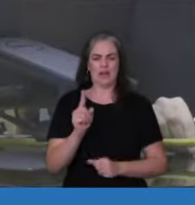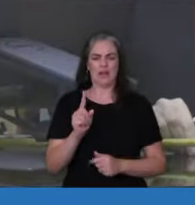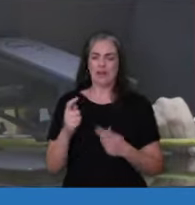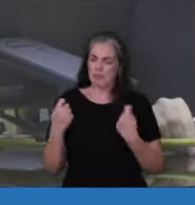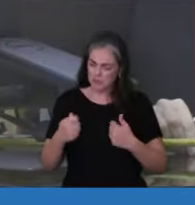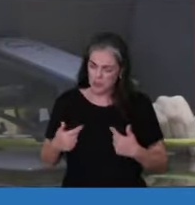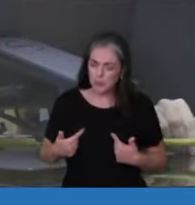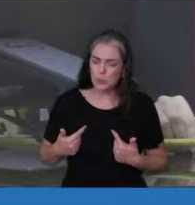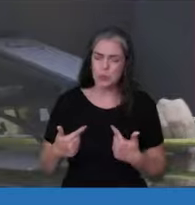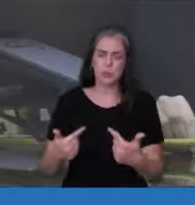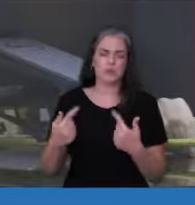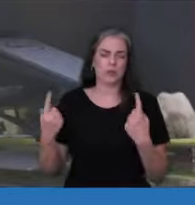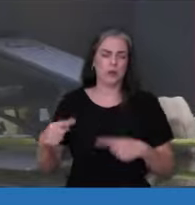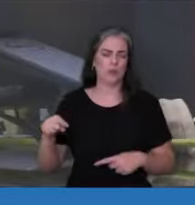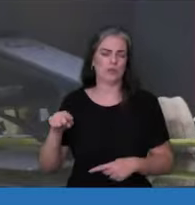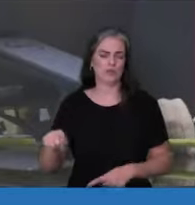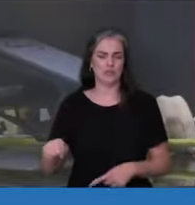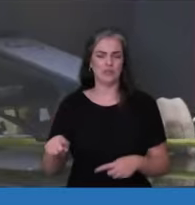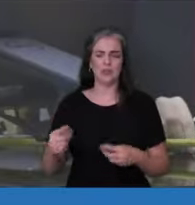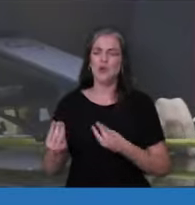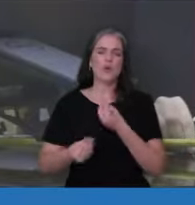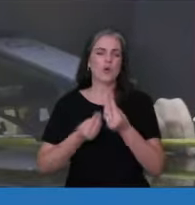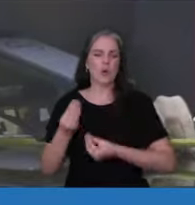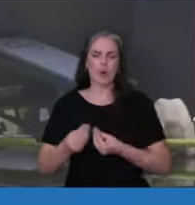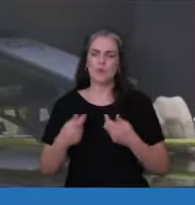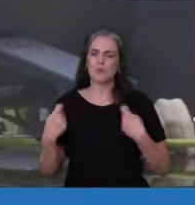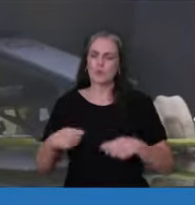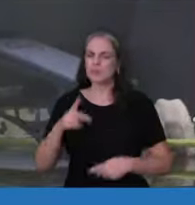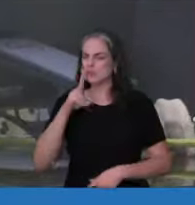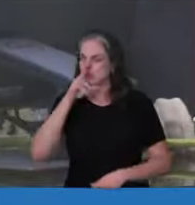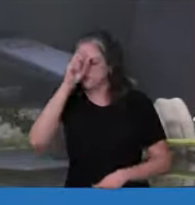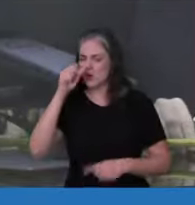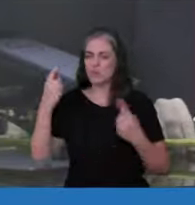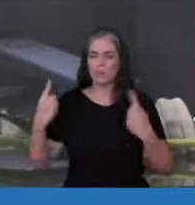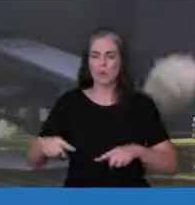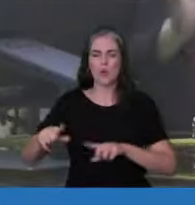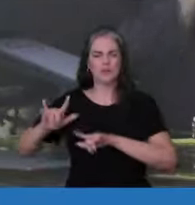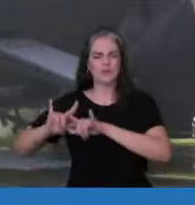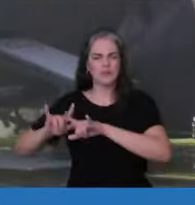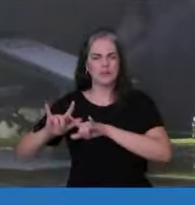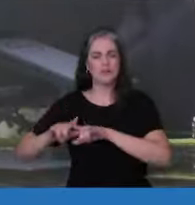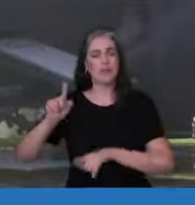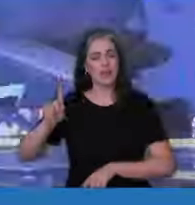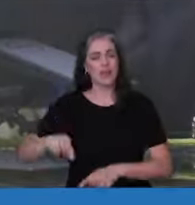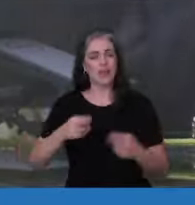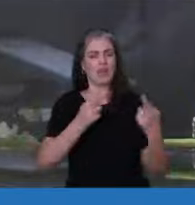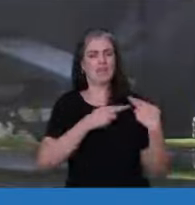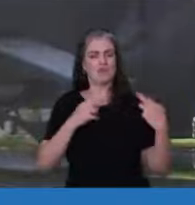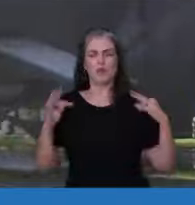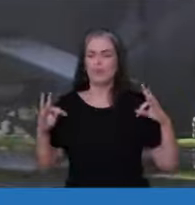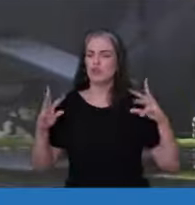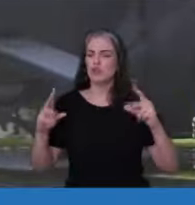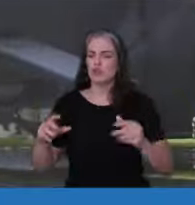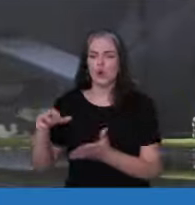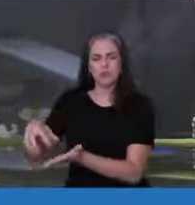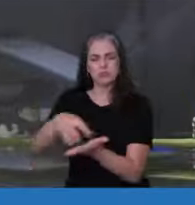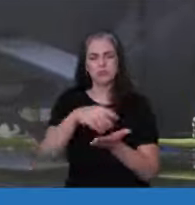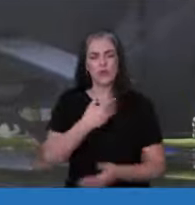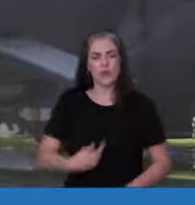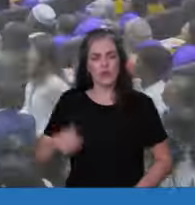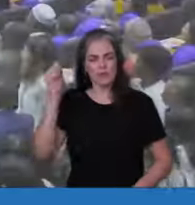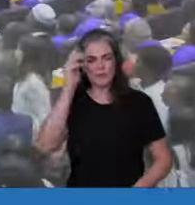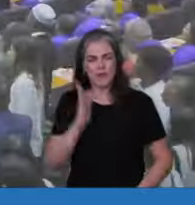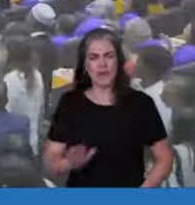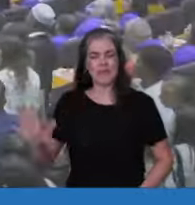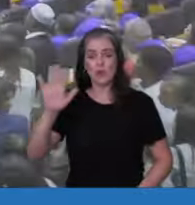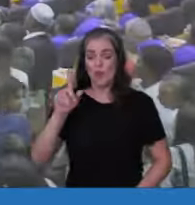enfrentar isso. E isso se faz enfrentando contundentemente as milícias, e isso é tarefa de todas as instituições brasileiras. É tarefa